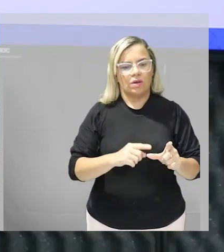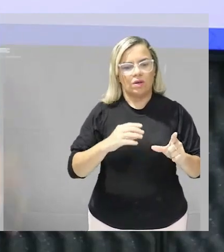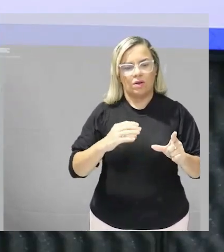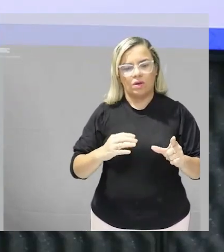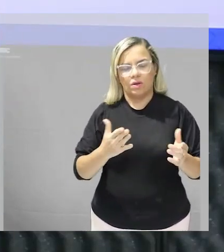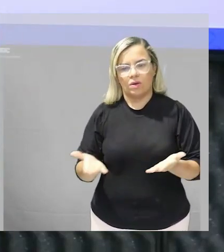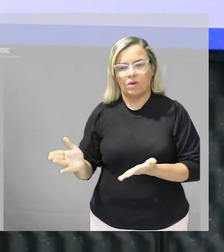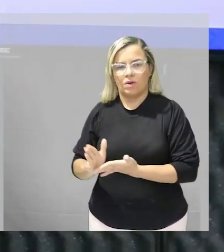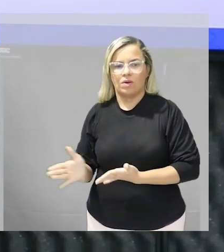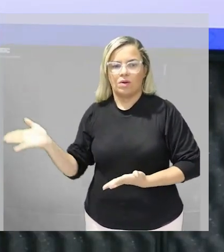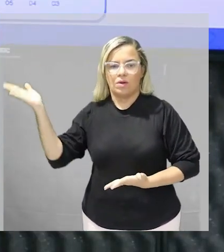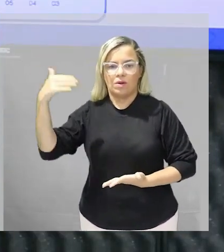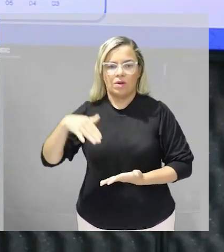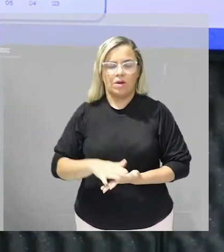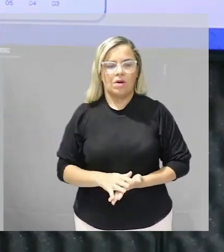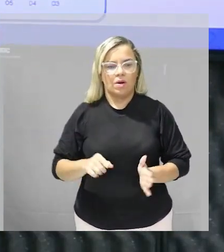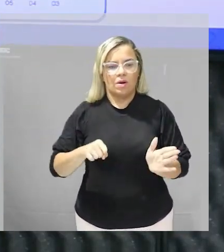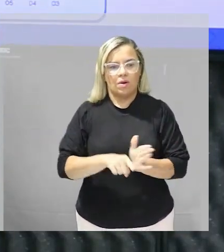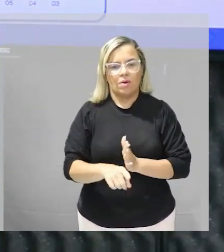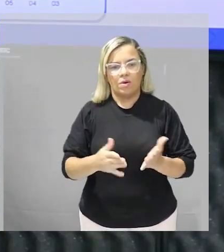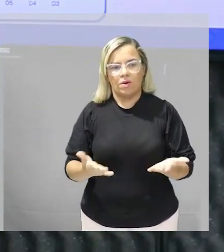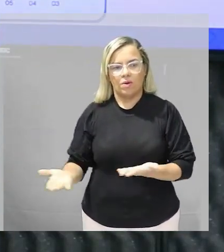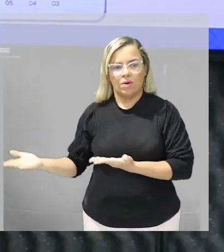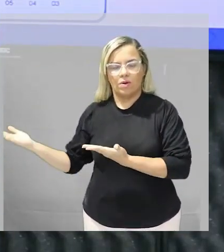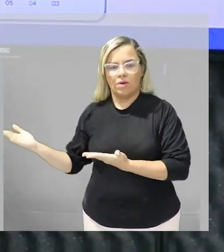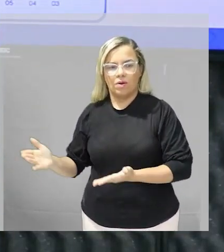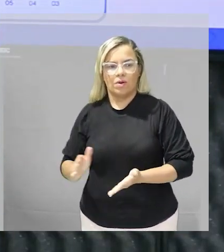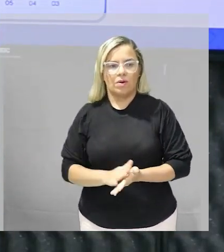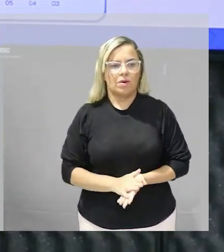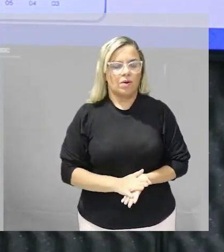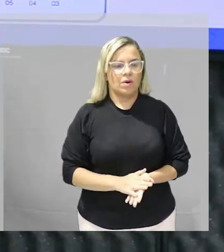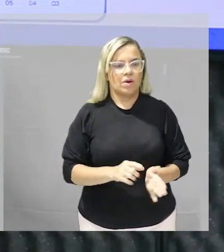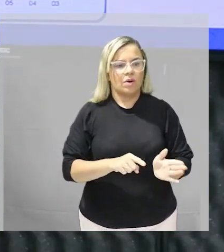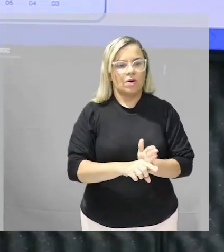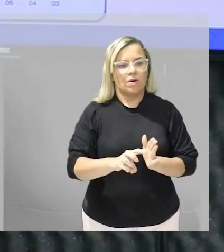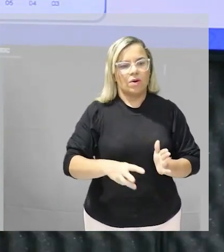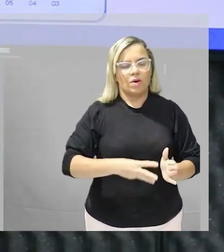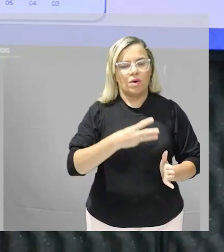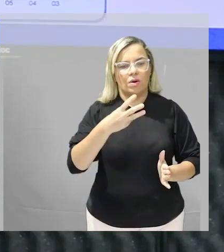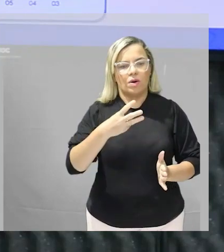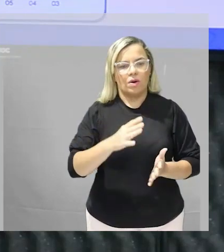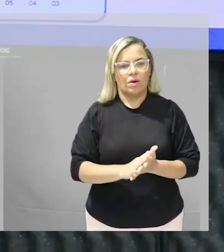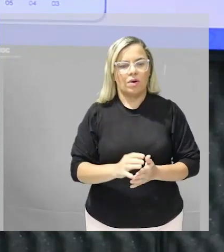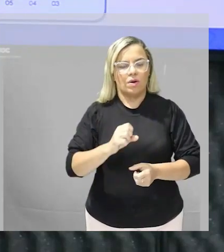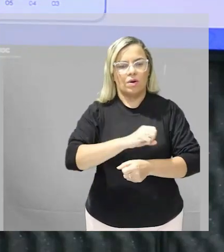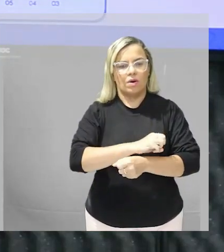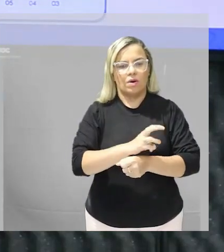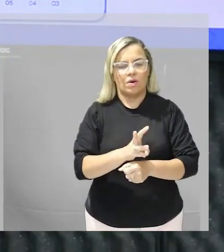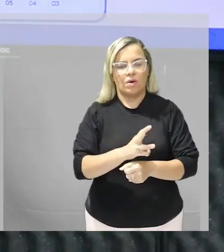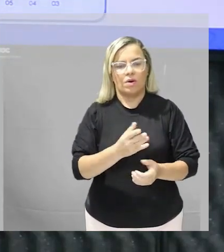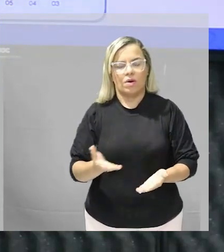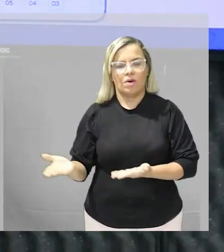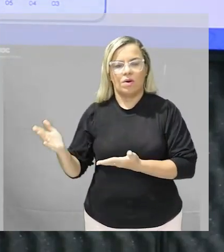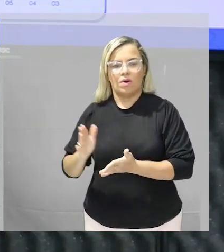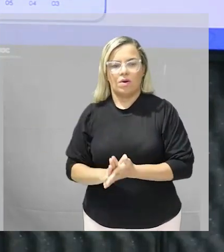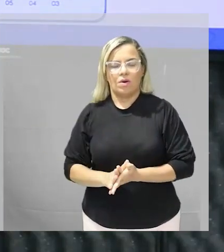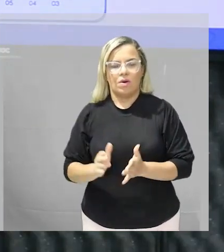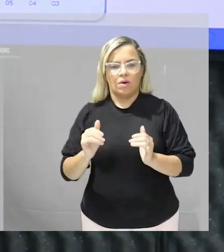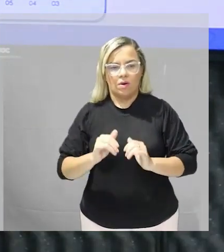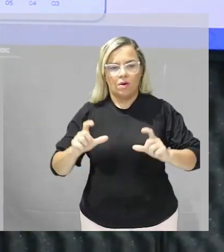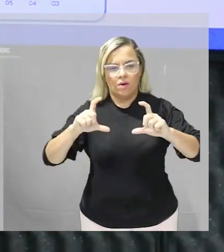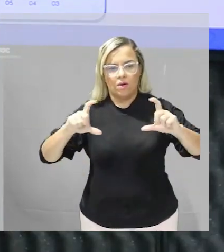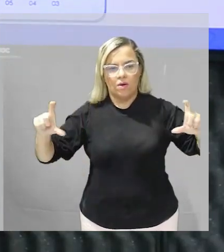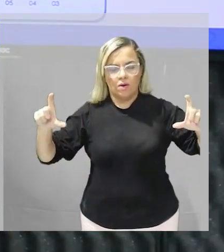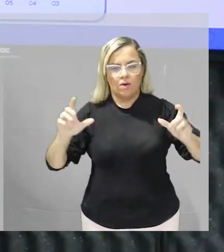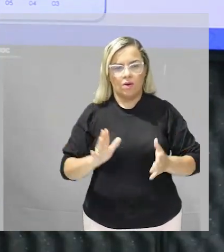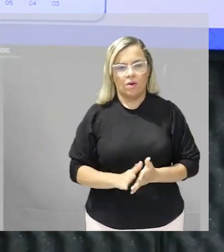vamos passar para próxima questão de número 3 questão da UEMA e enunciado que diz